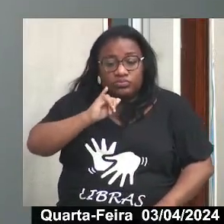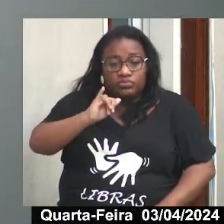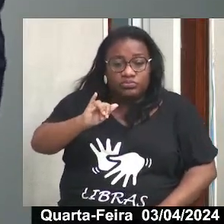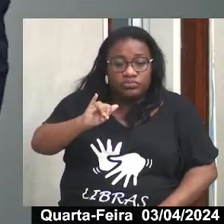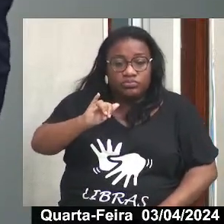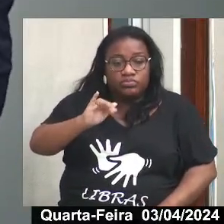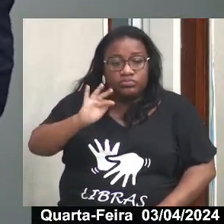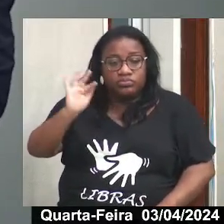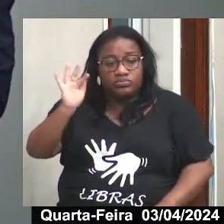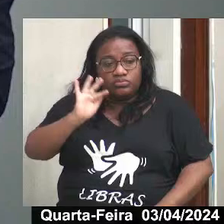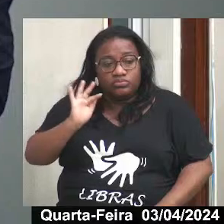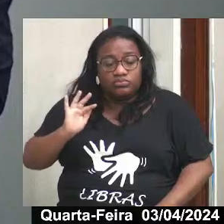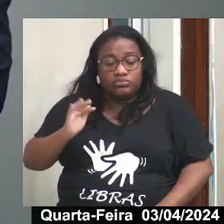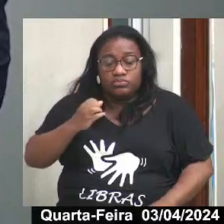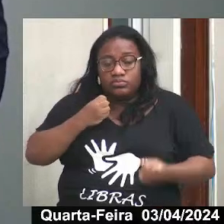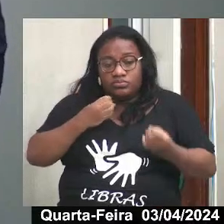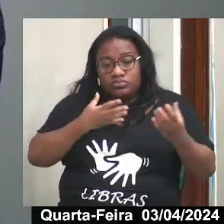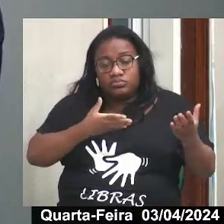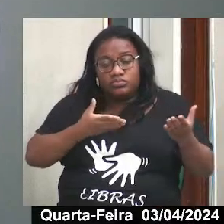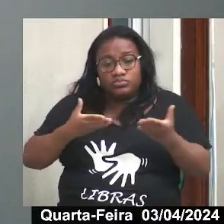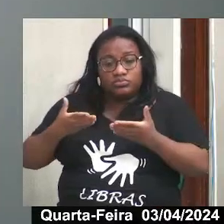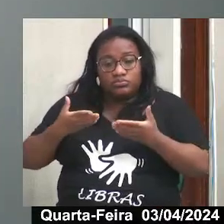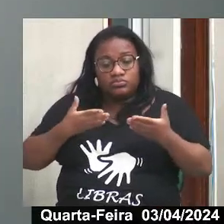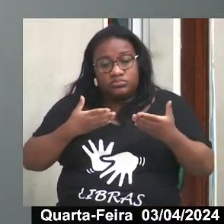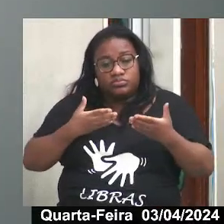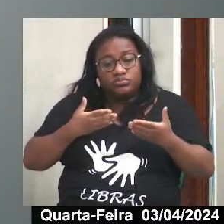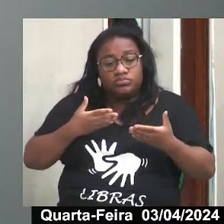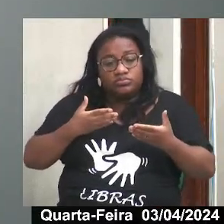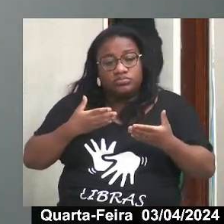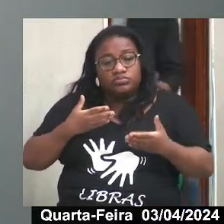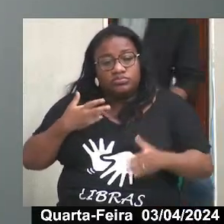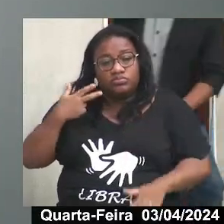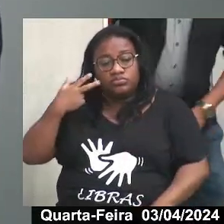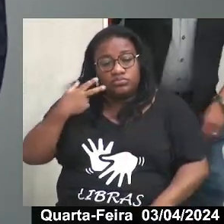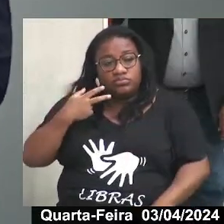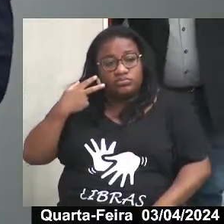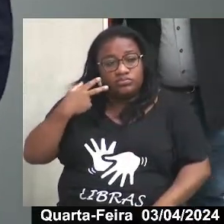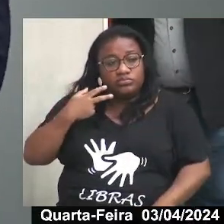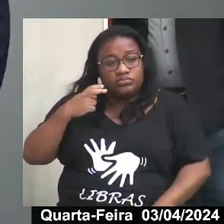que o senhor é bem-vindo novamente nessa casa. O